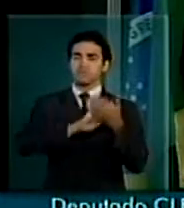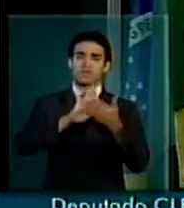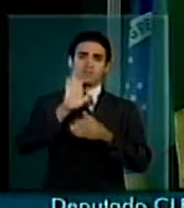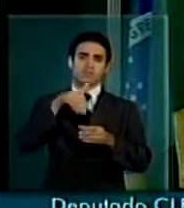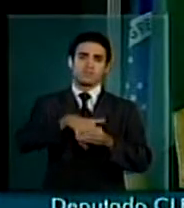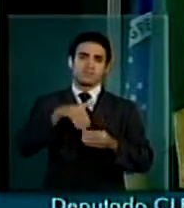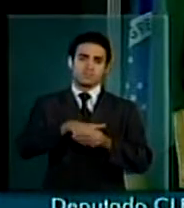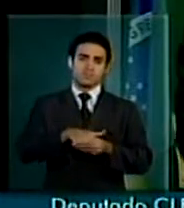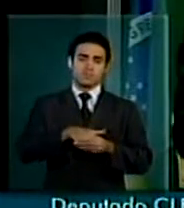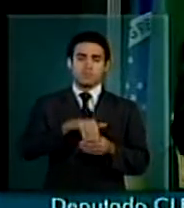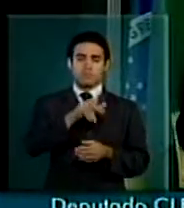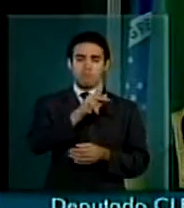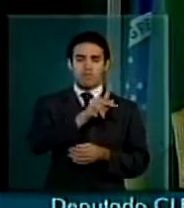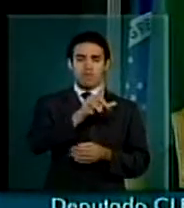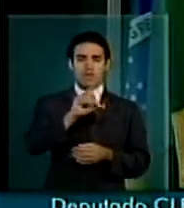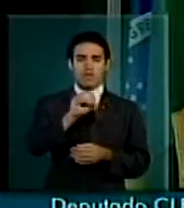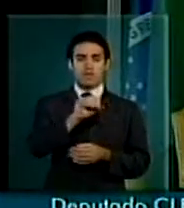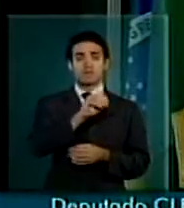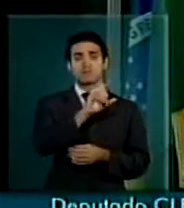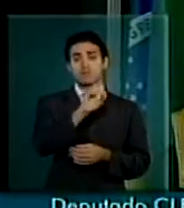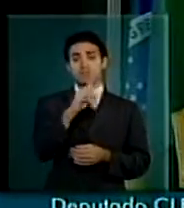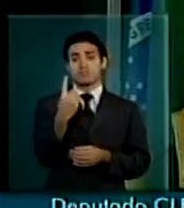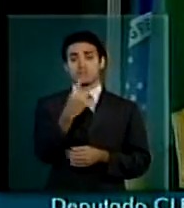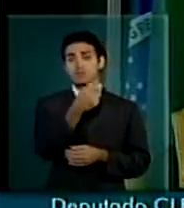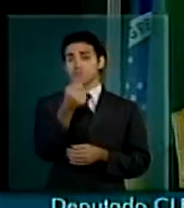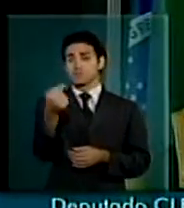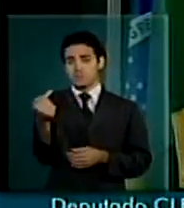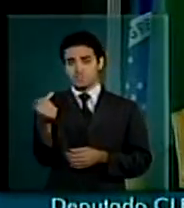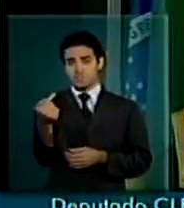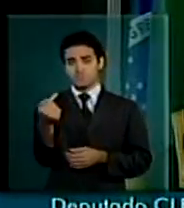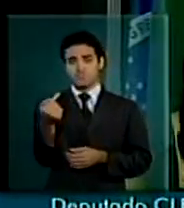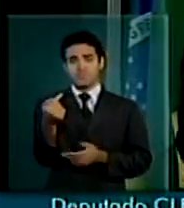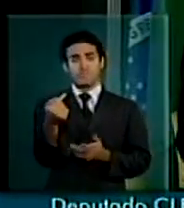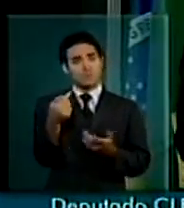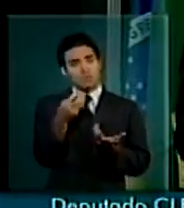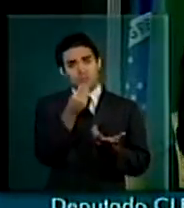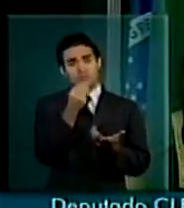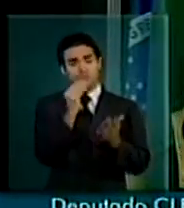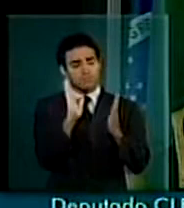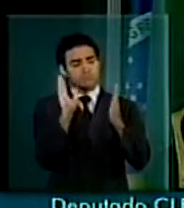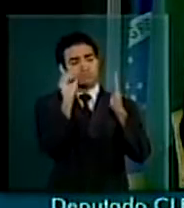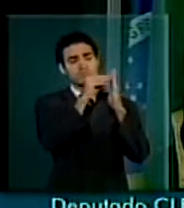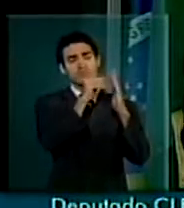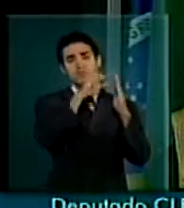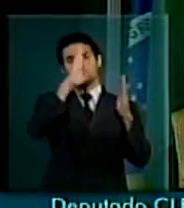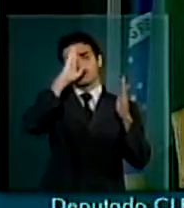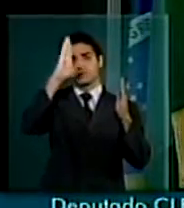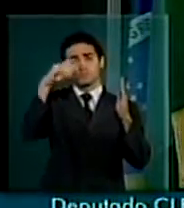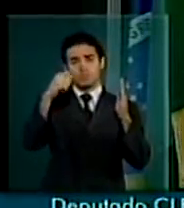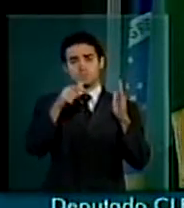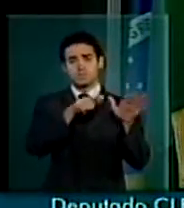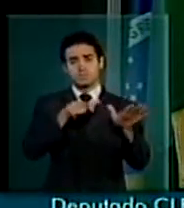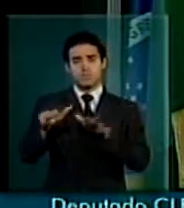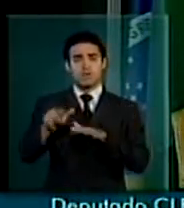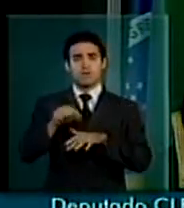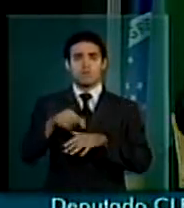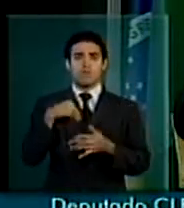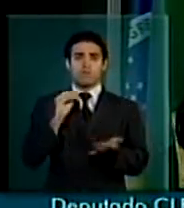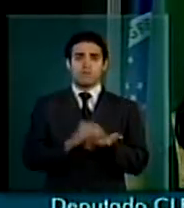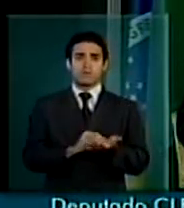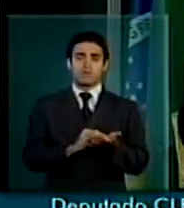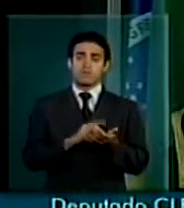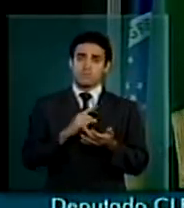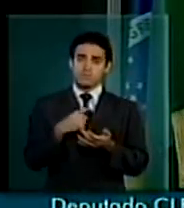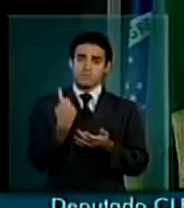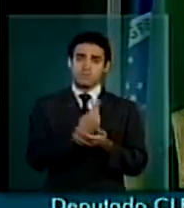PL 01-2007, que espero seja colocado como prioridade de votação ao longo dessa semana, para que nós possamos